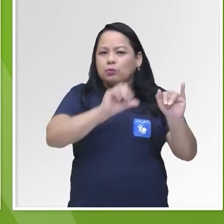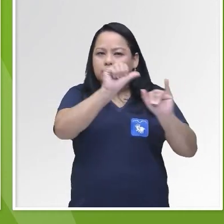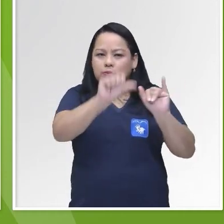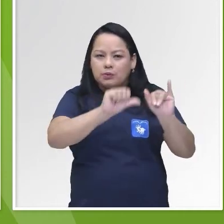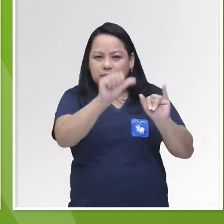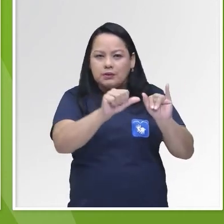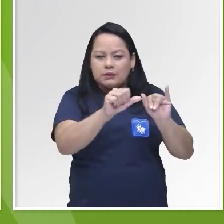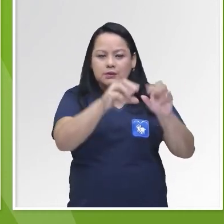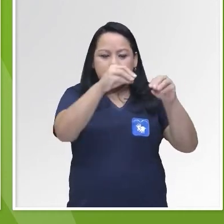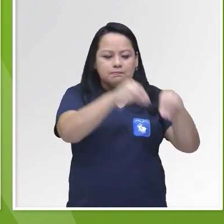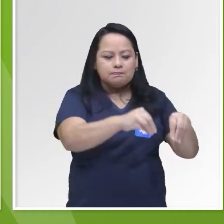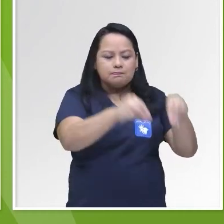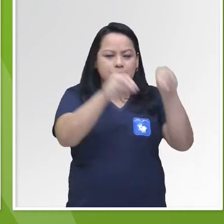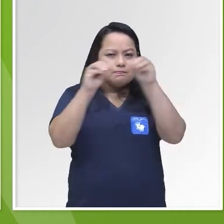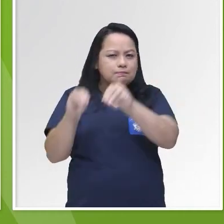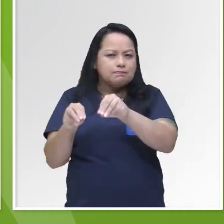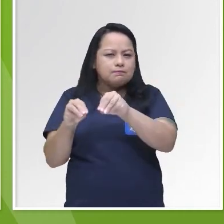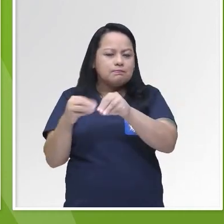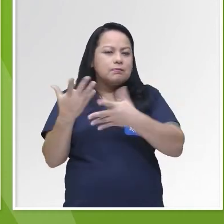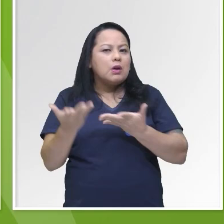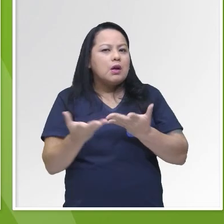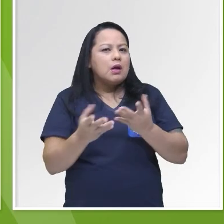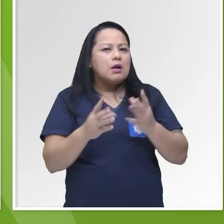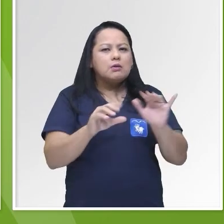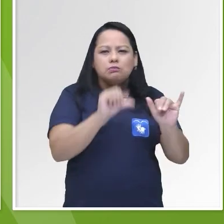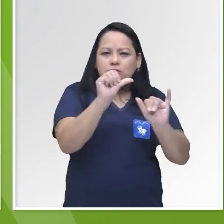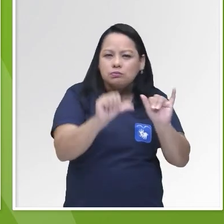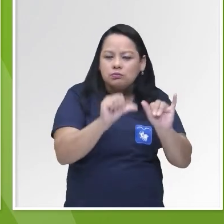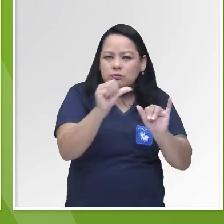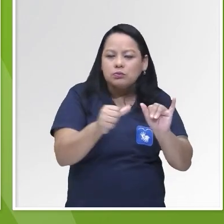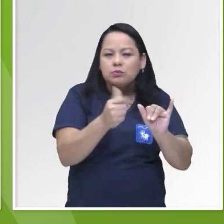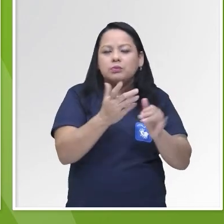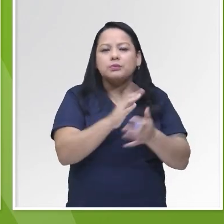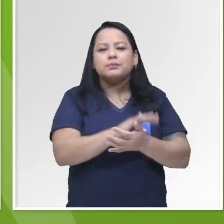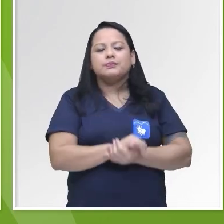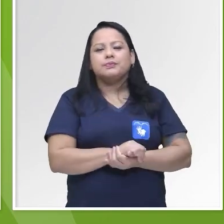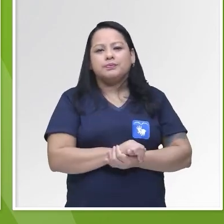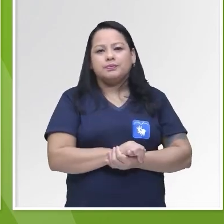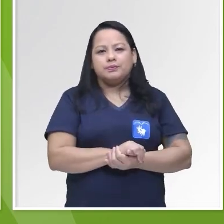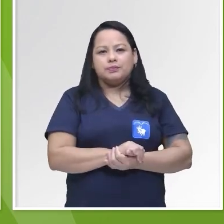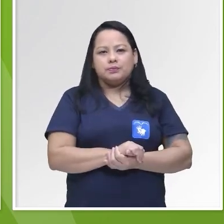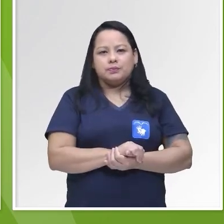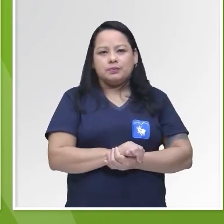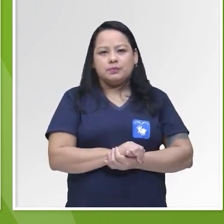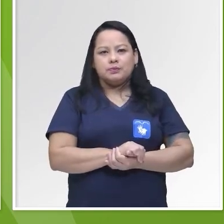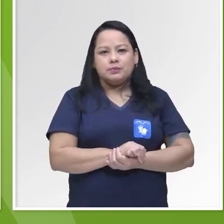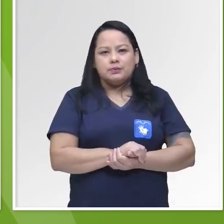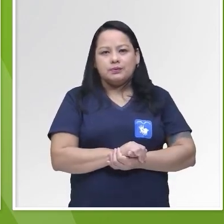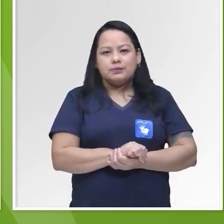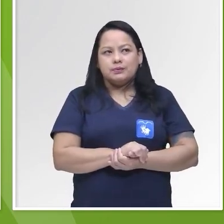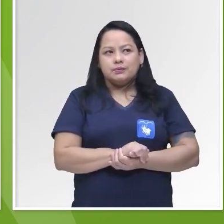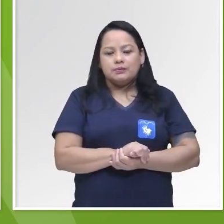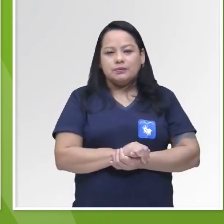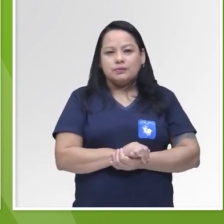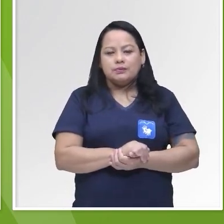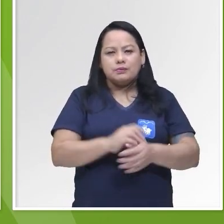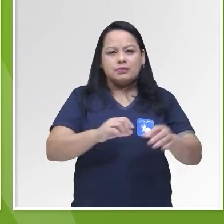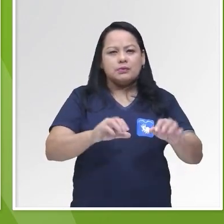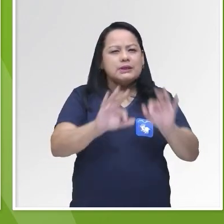de deslocamento? Seria uma reação de